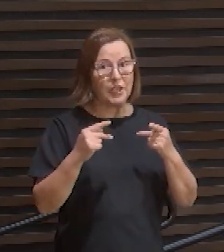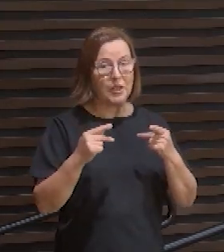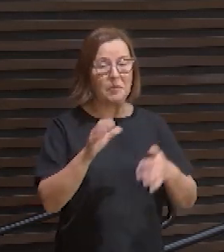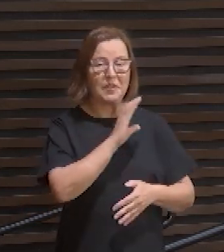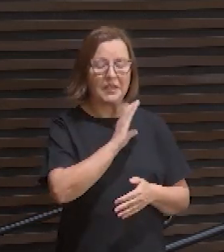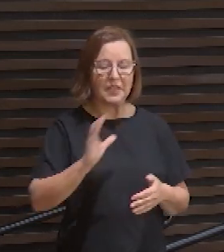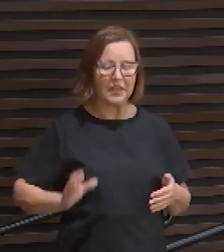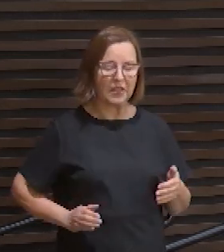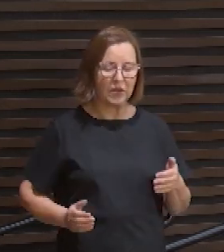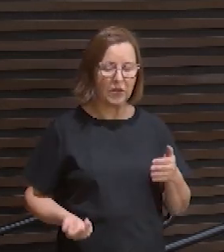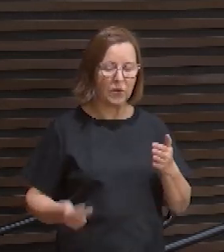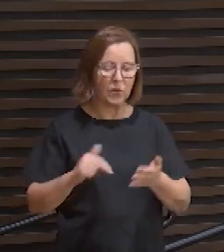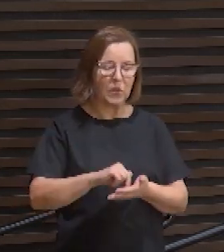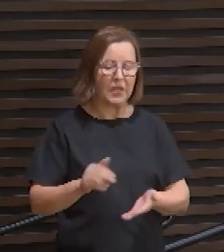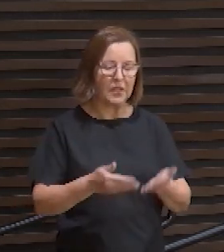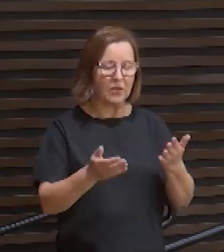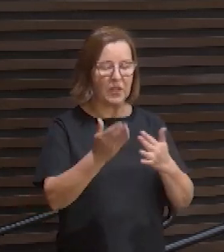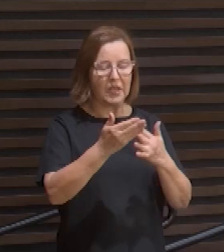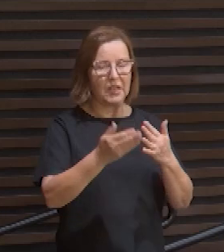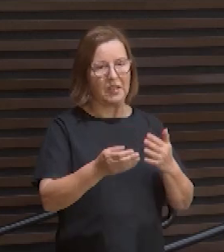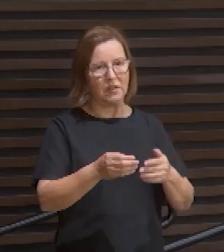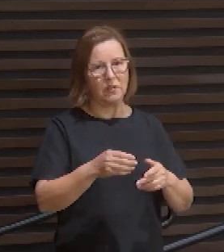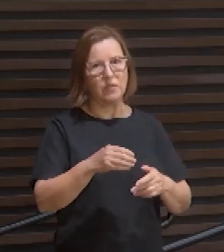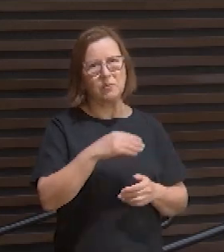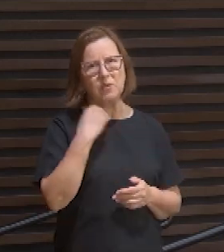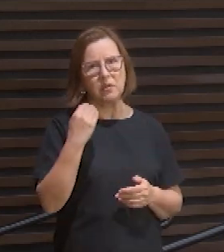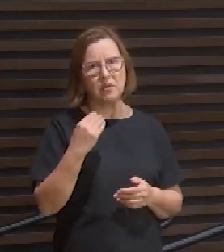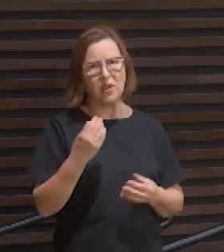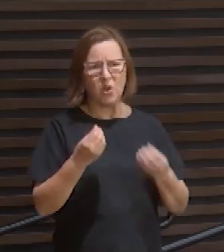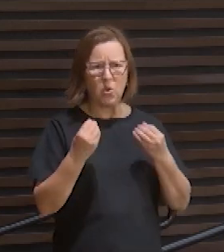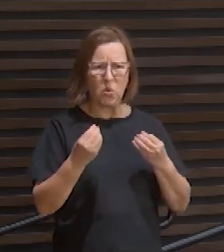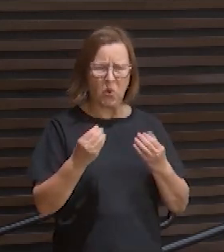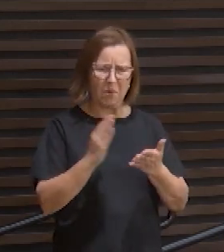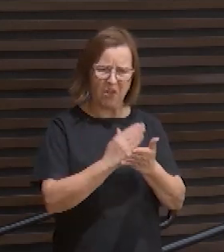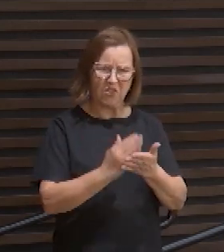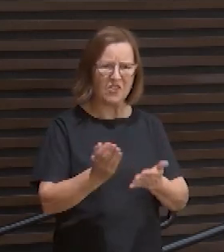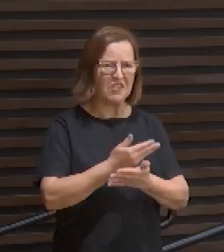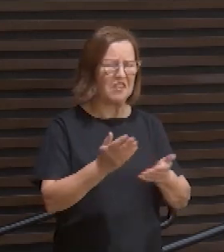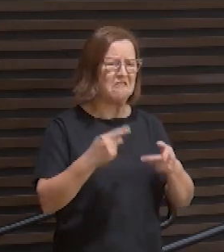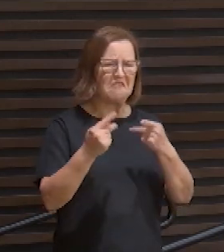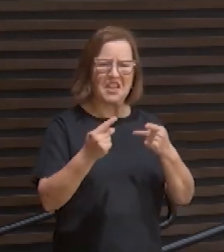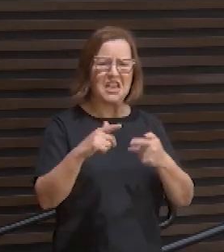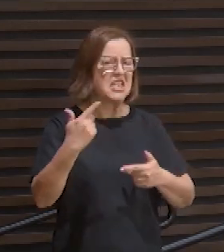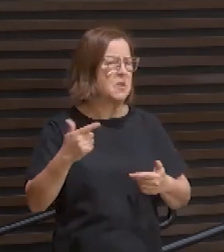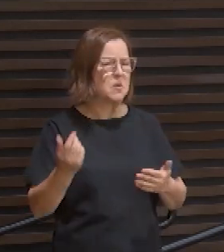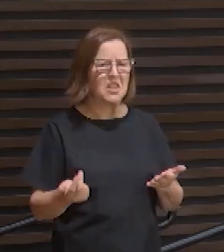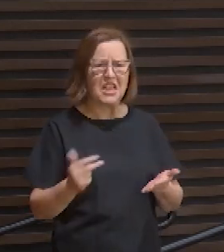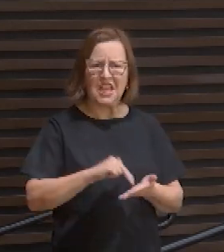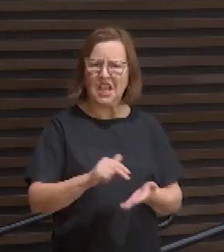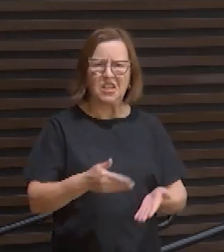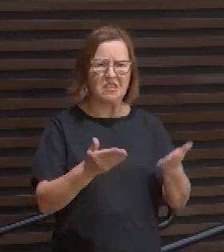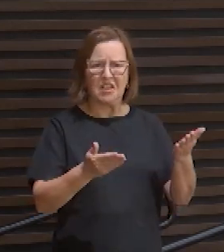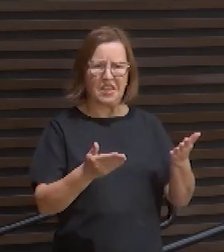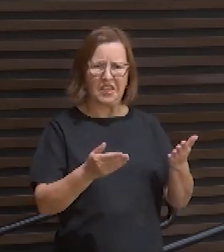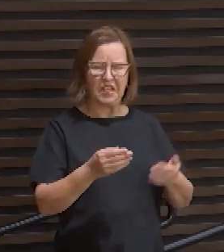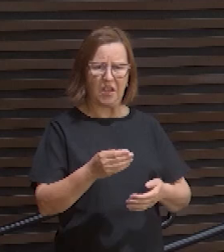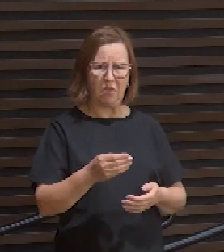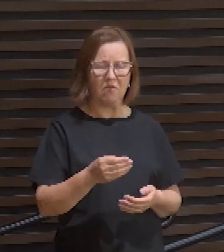como, pois, afirmam algum dentre vós que não há ressurreição de mortos? Estava acontecendo isso na igreja dos